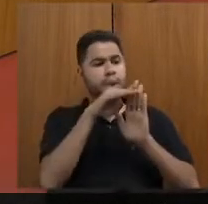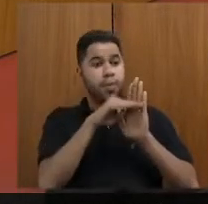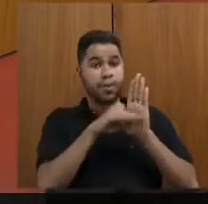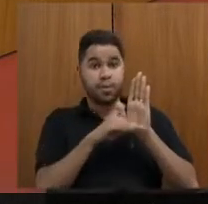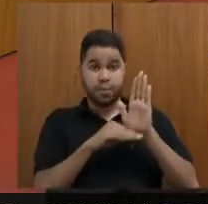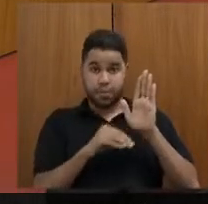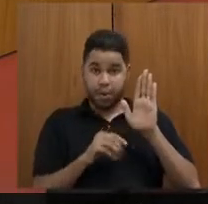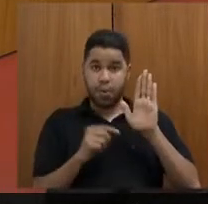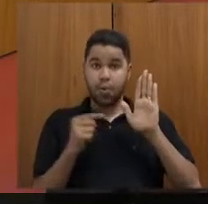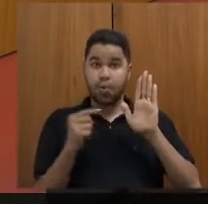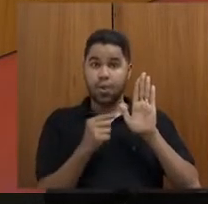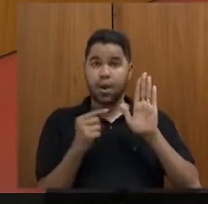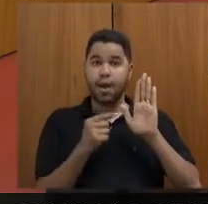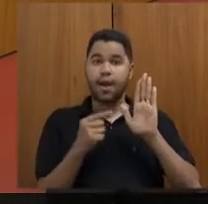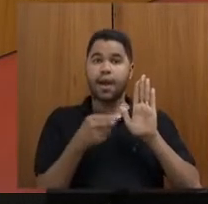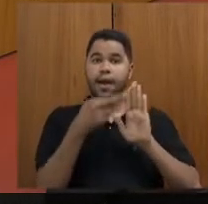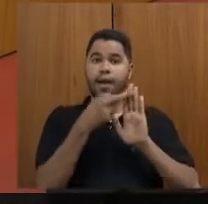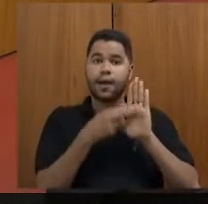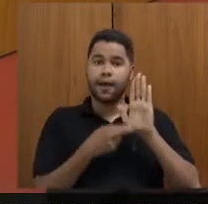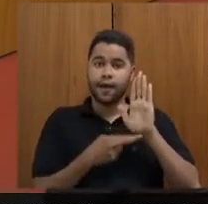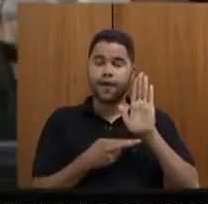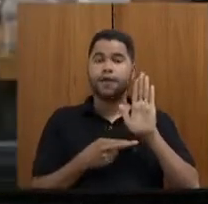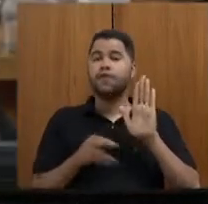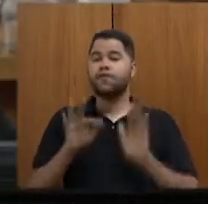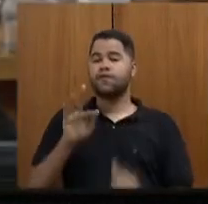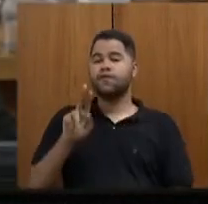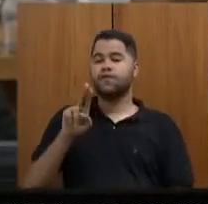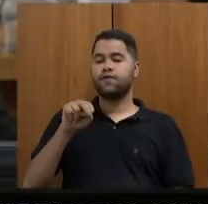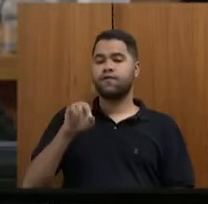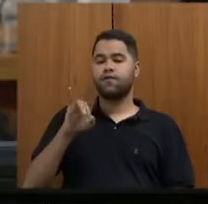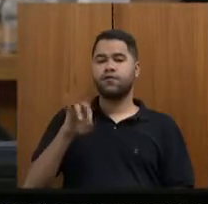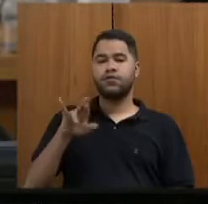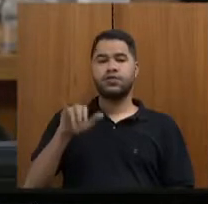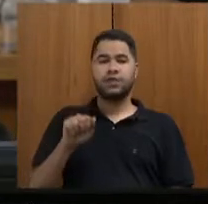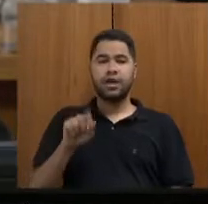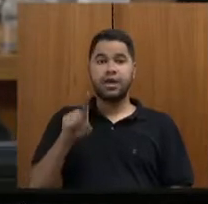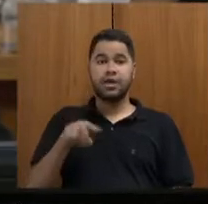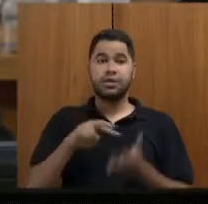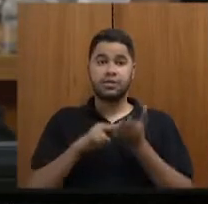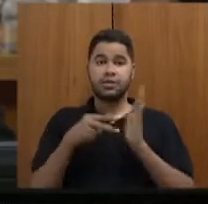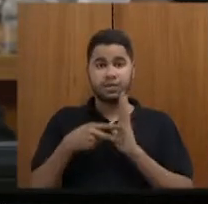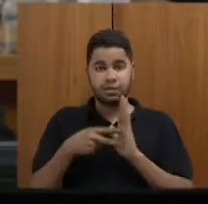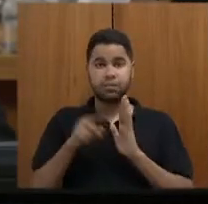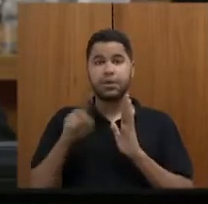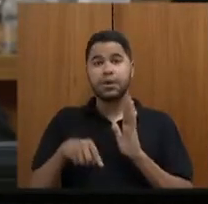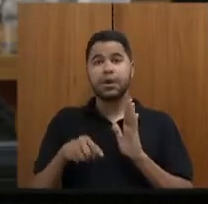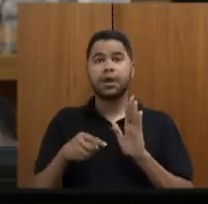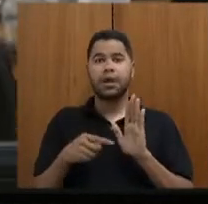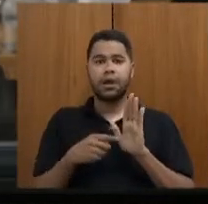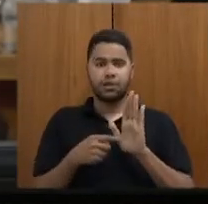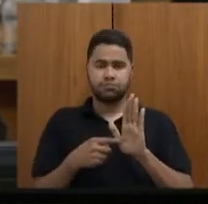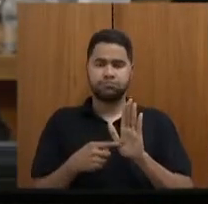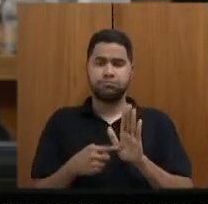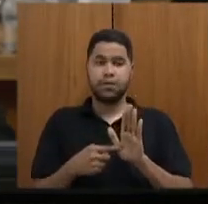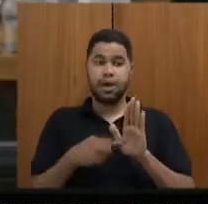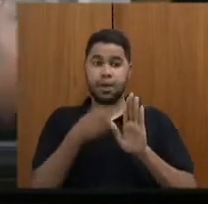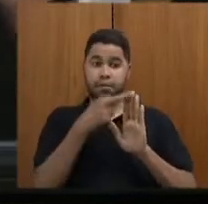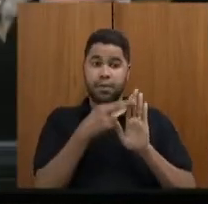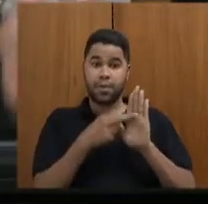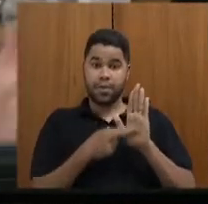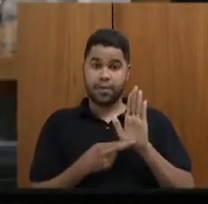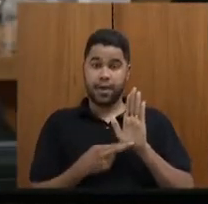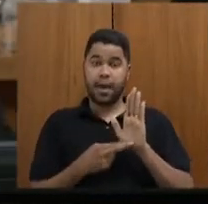política habitacional é a regularização fundiária. Isso não significa que ela execute regularização fundiária, porque